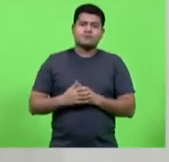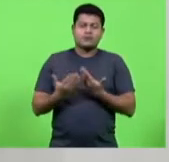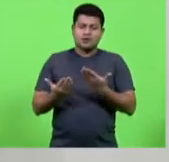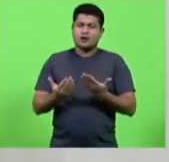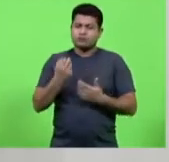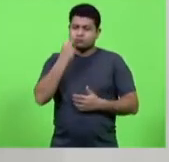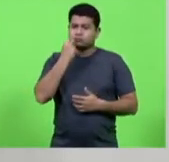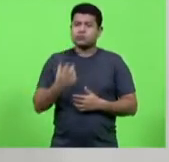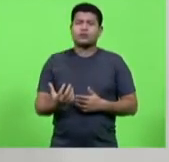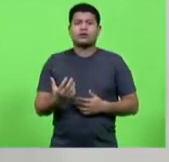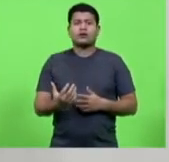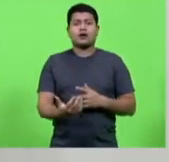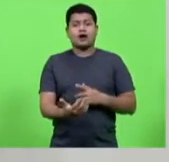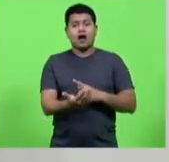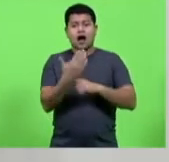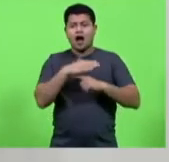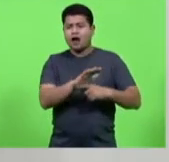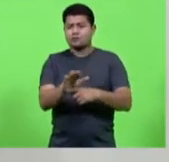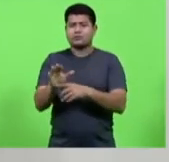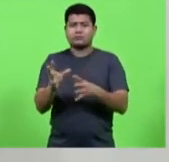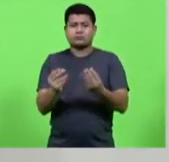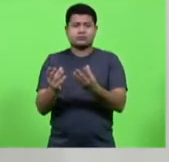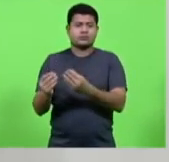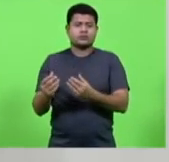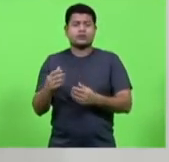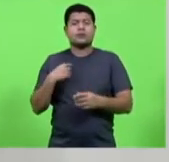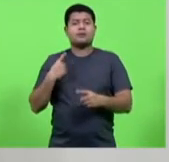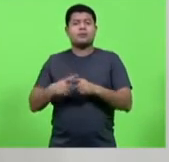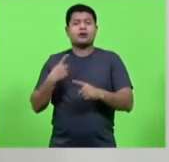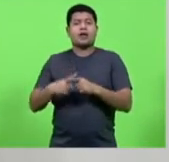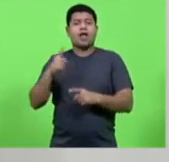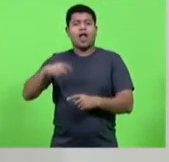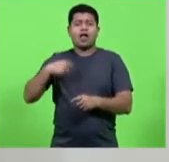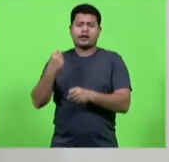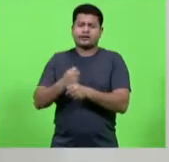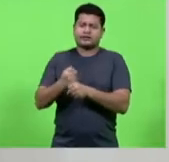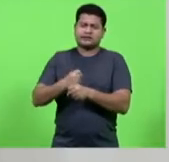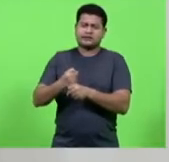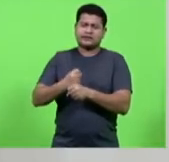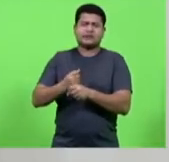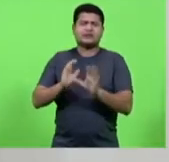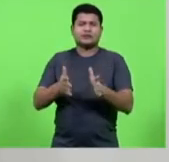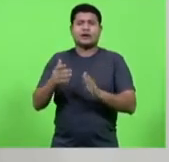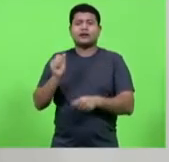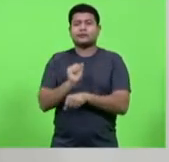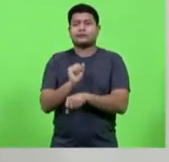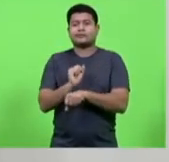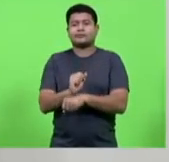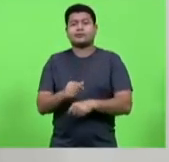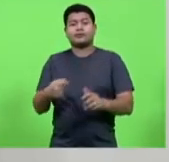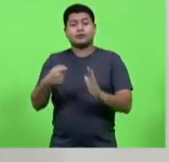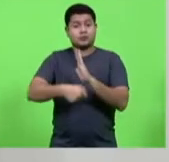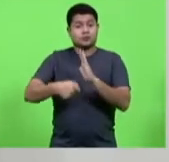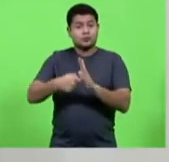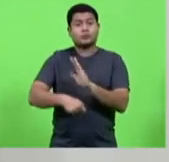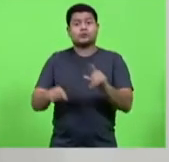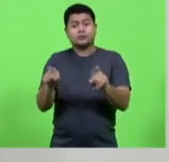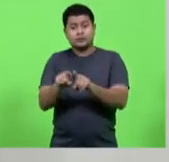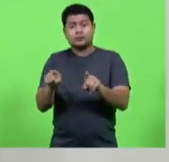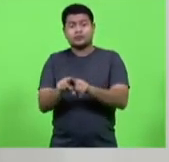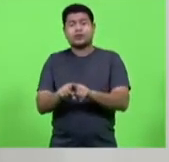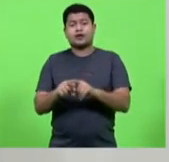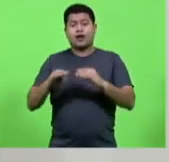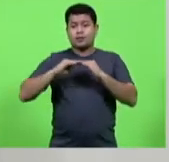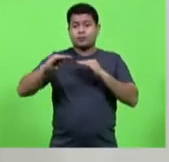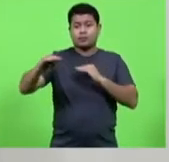esta, que é uma grande alegria, porque são anos de espera e de luta. A pavimentação começou há mais de 10